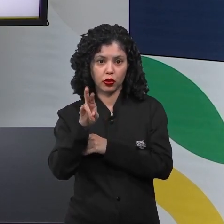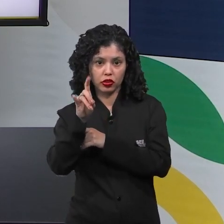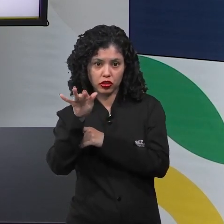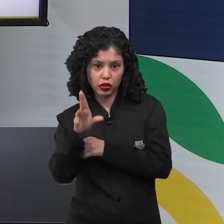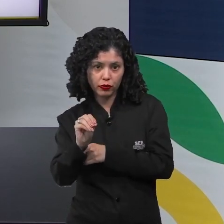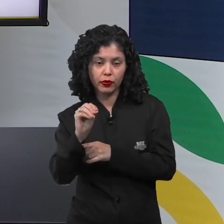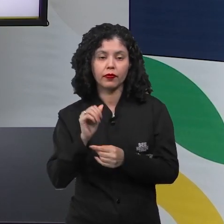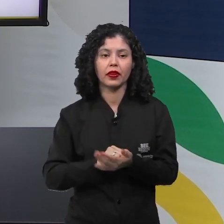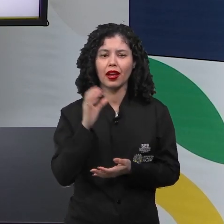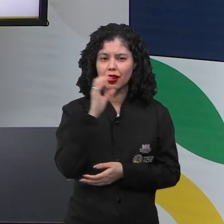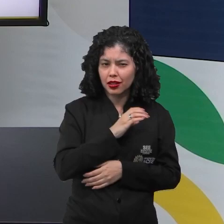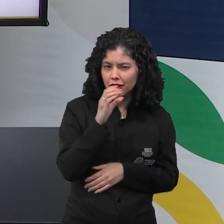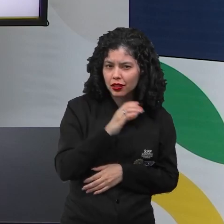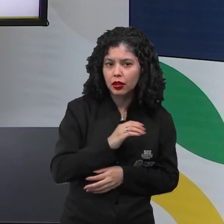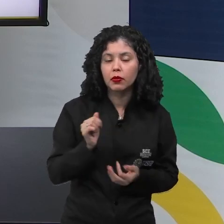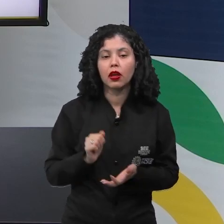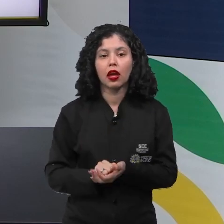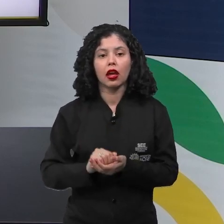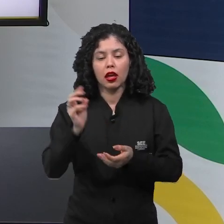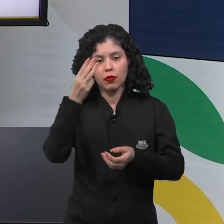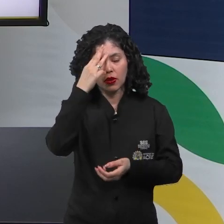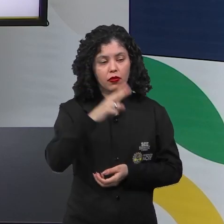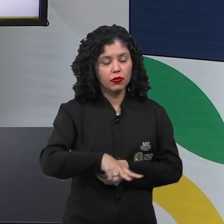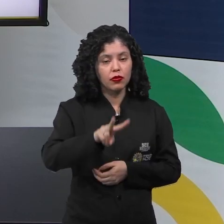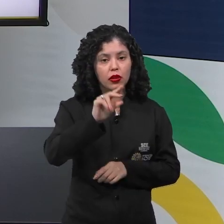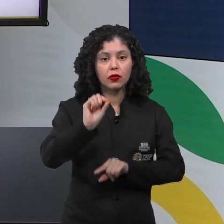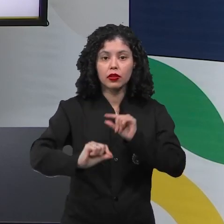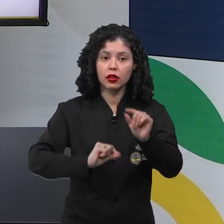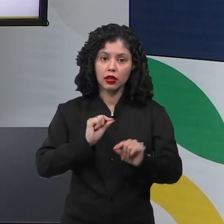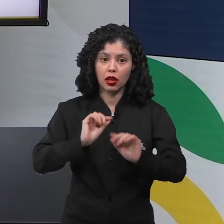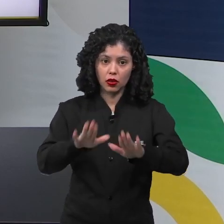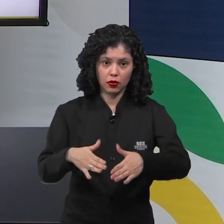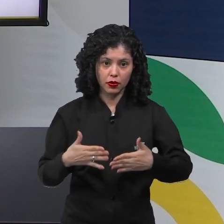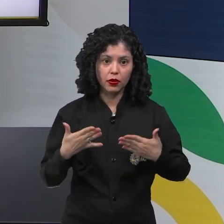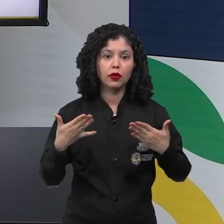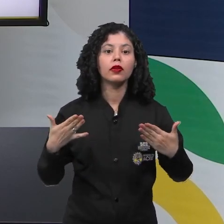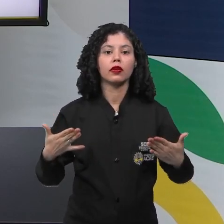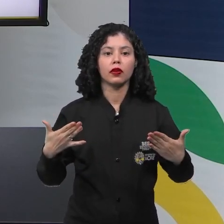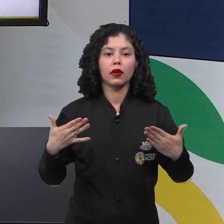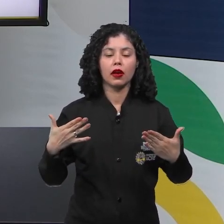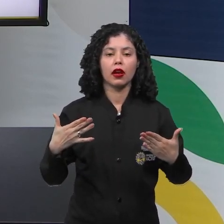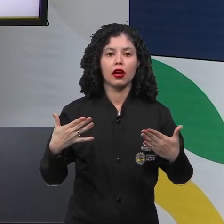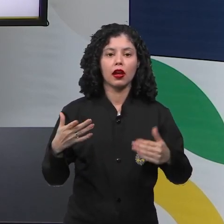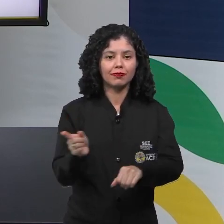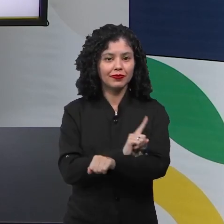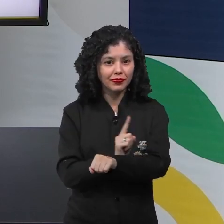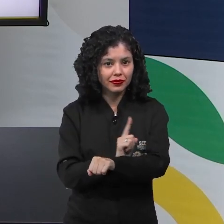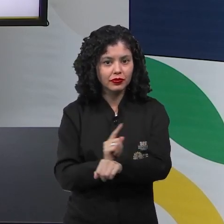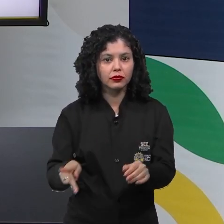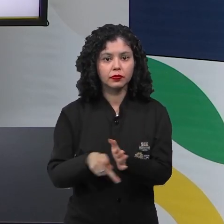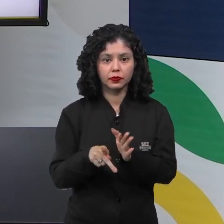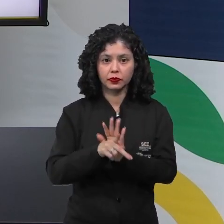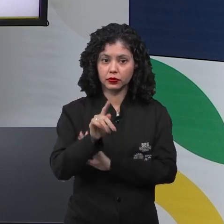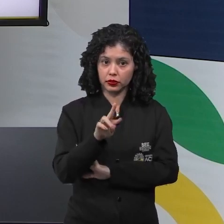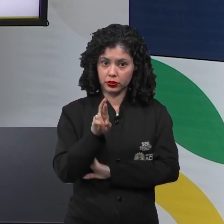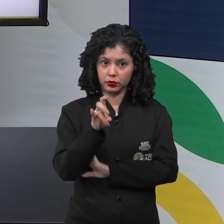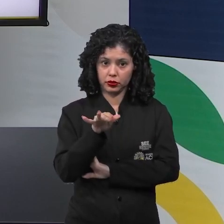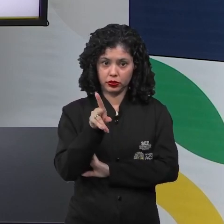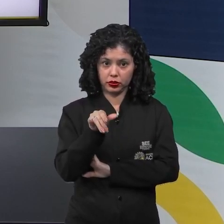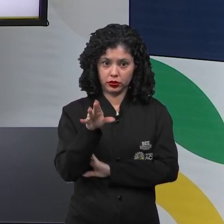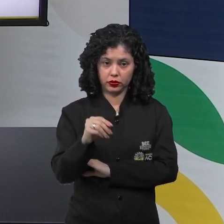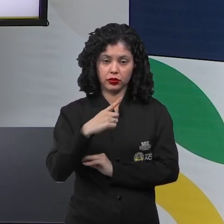É aquela memória que vai verificar qual vai ser a velocidade que o seu dispositivo